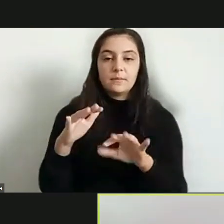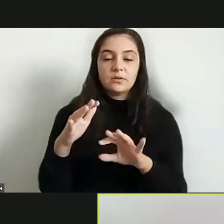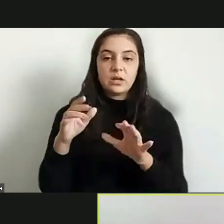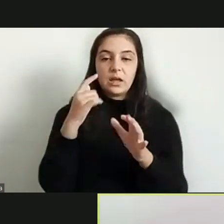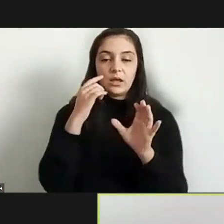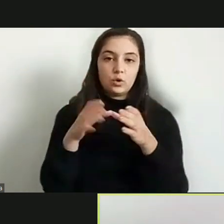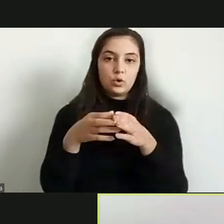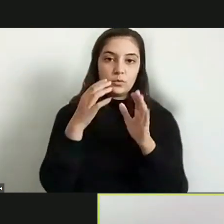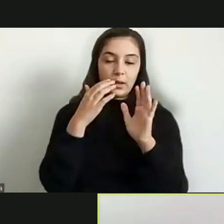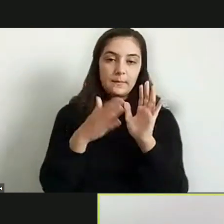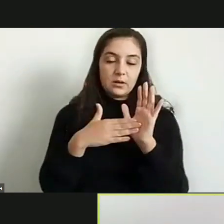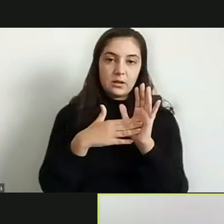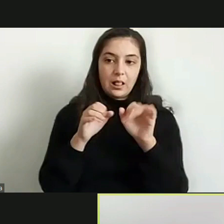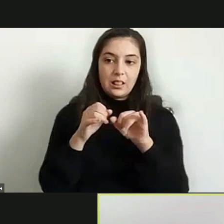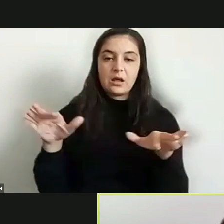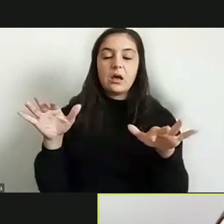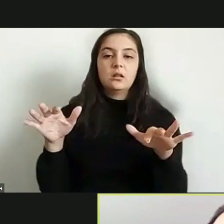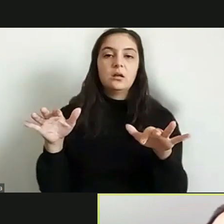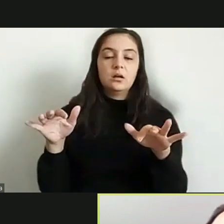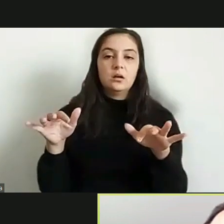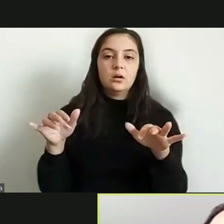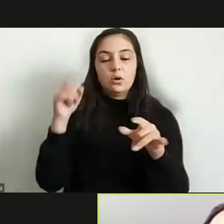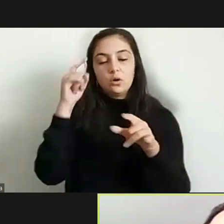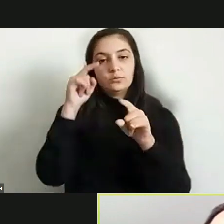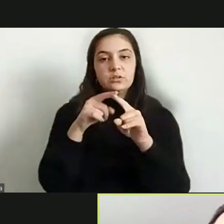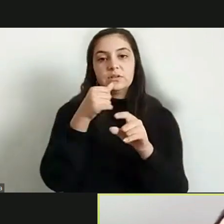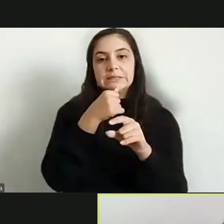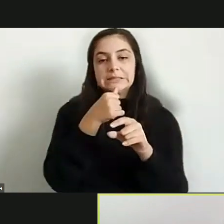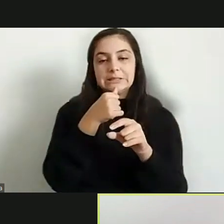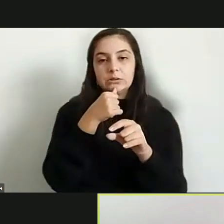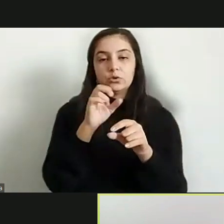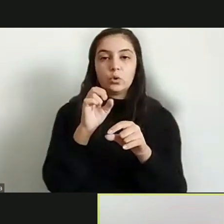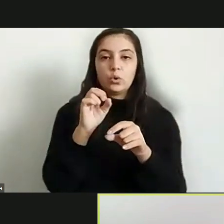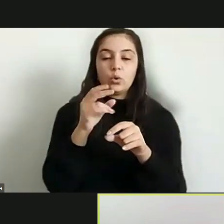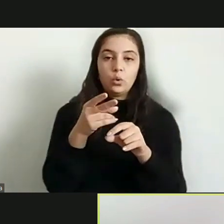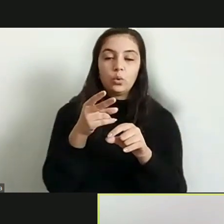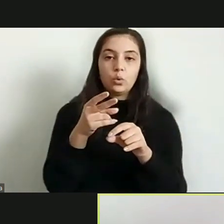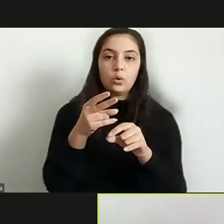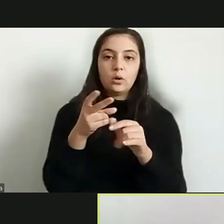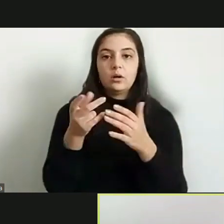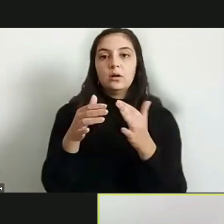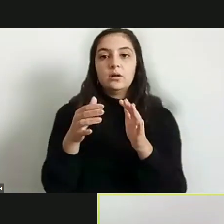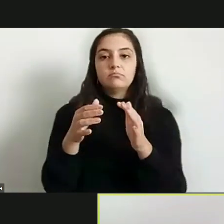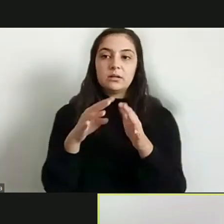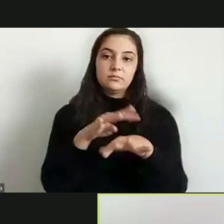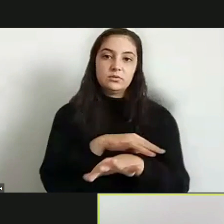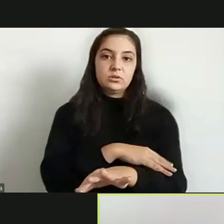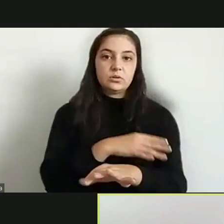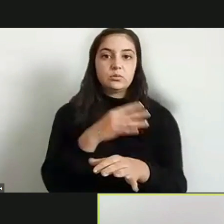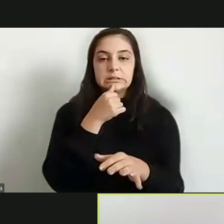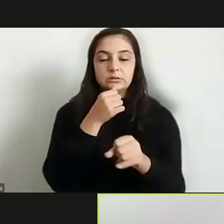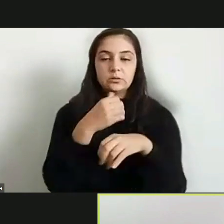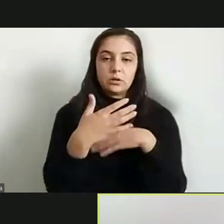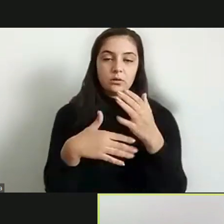de uma comunidade mais alargada, para tomar decisões, ou para ajudar a administração a tomar decisões. Dou-vos o exemplo de um